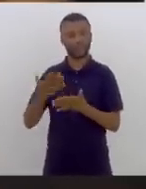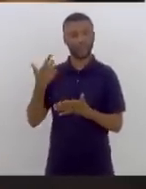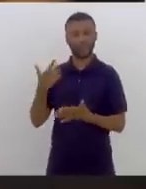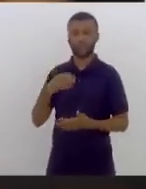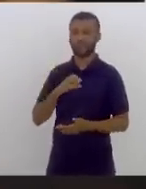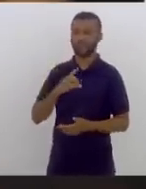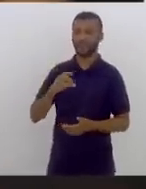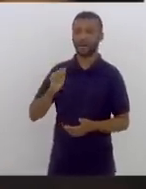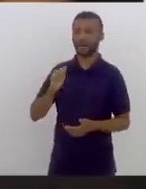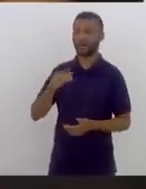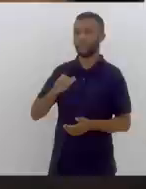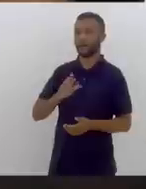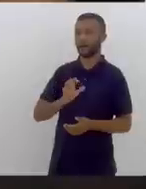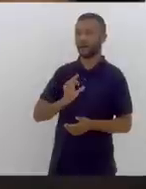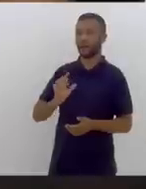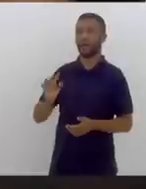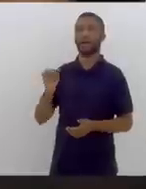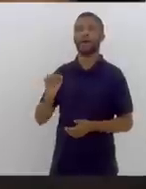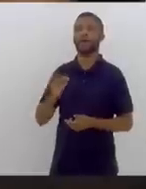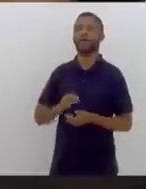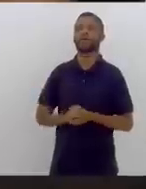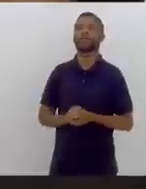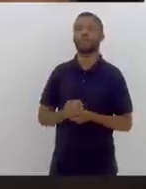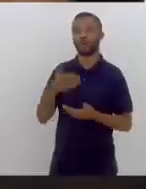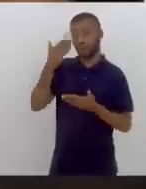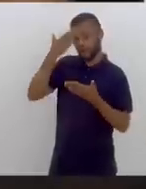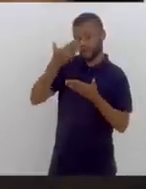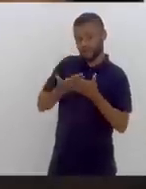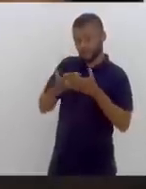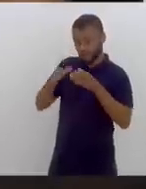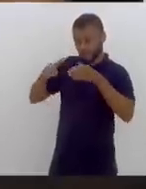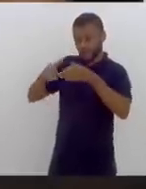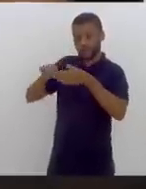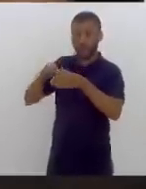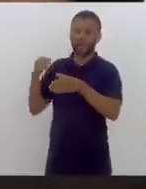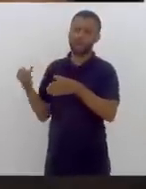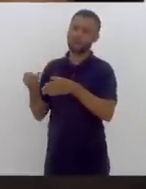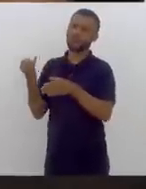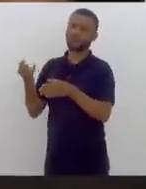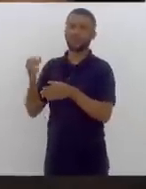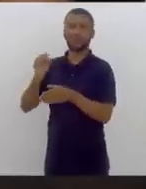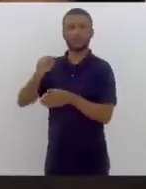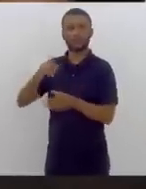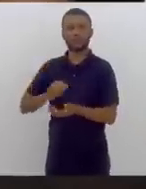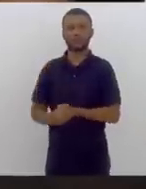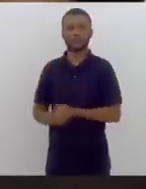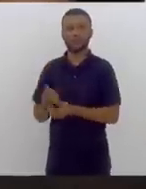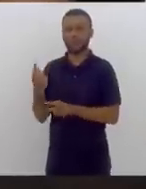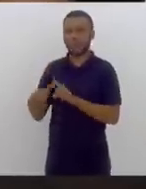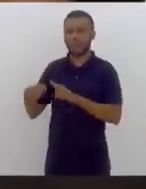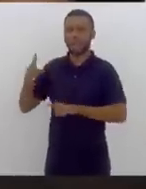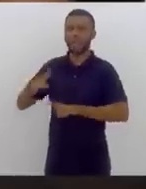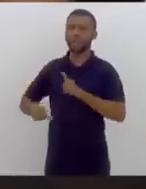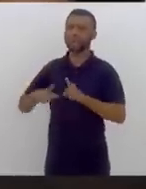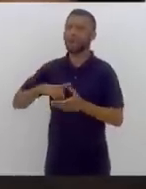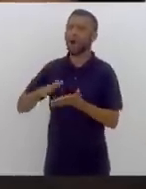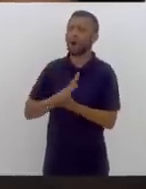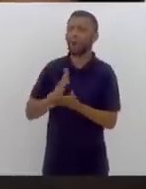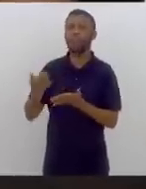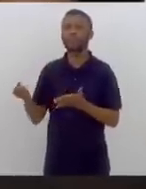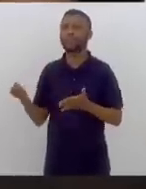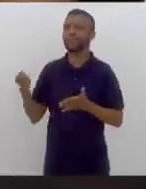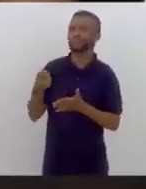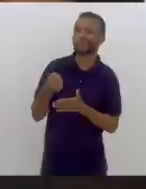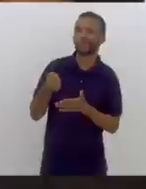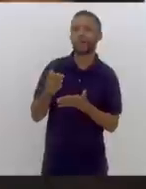Amaral Eu acho assim que o carpad é um divisor de águas sim tivemos algumas reintegrações